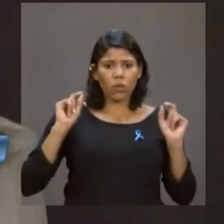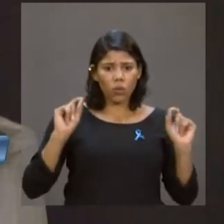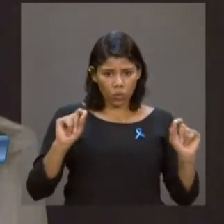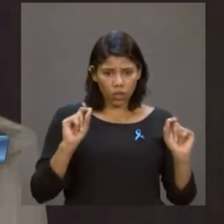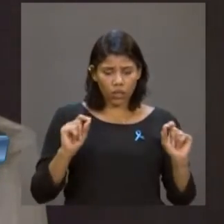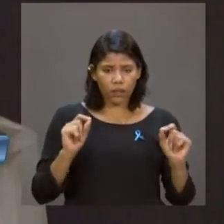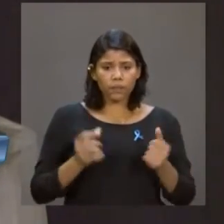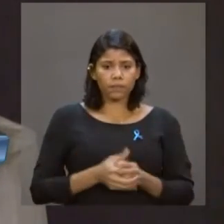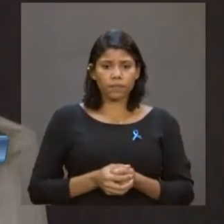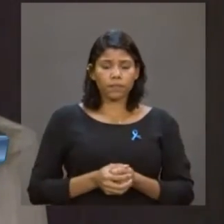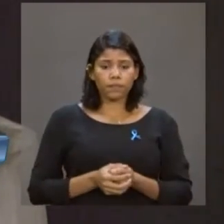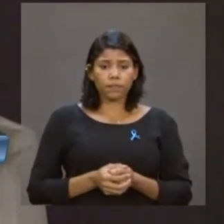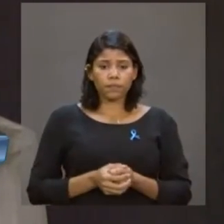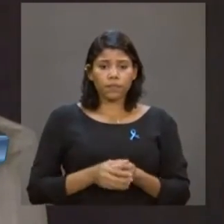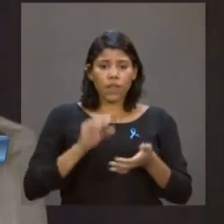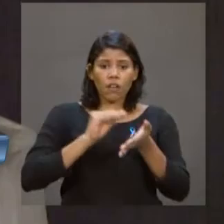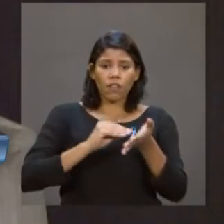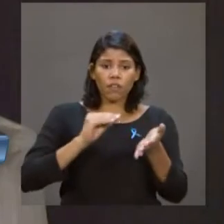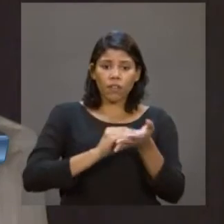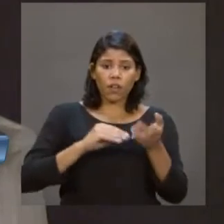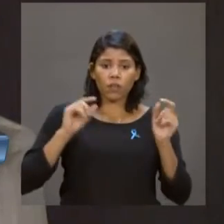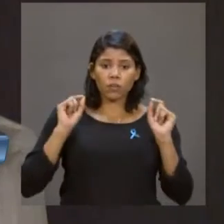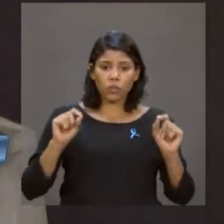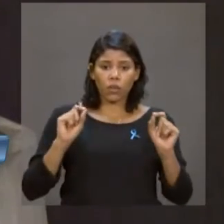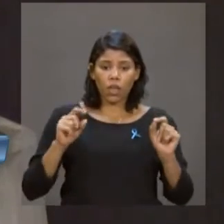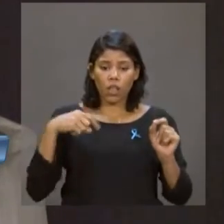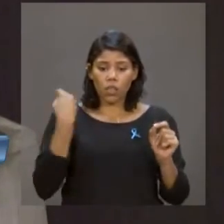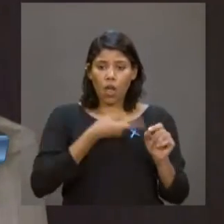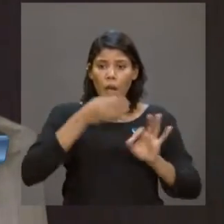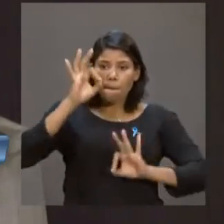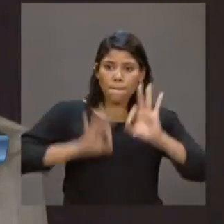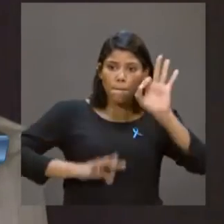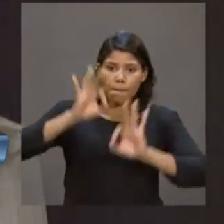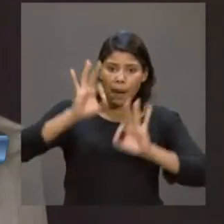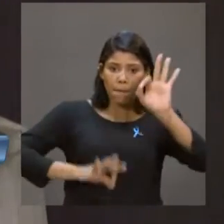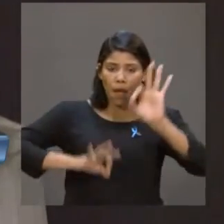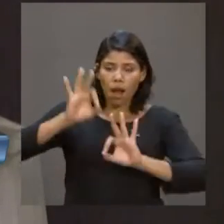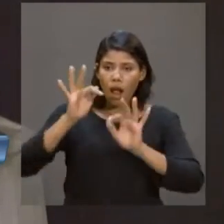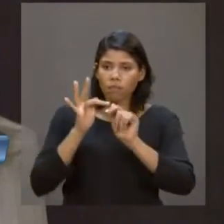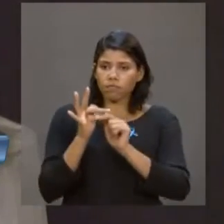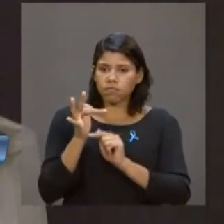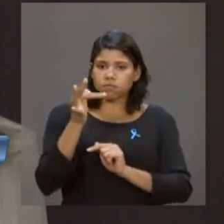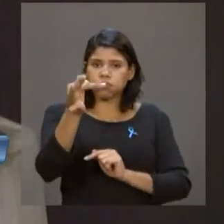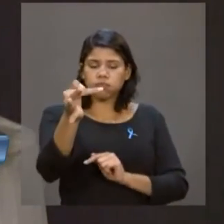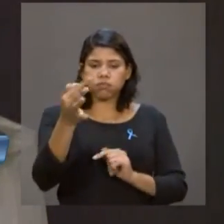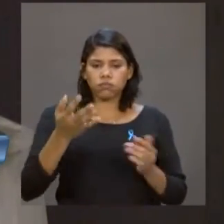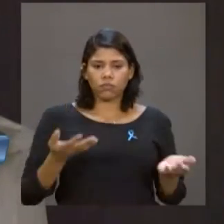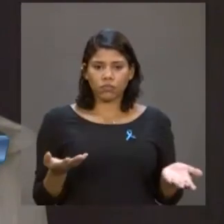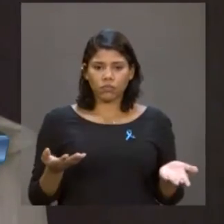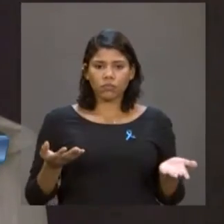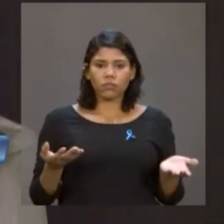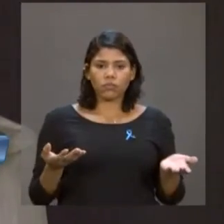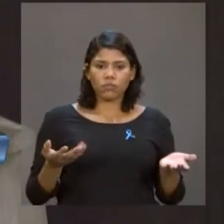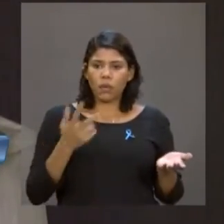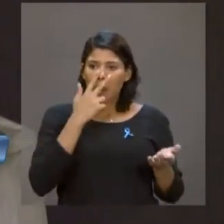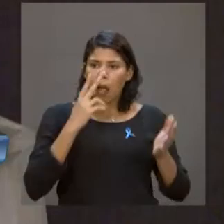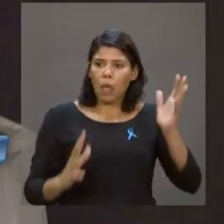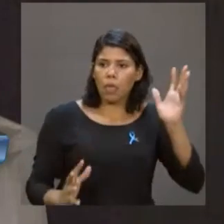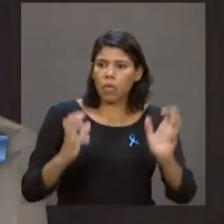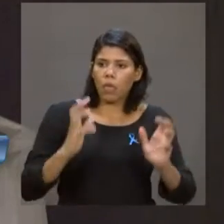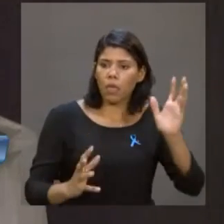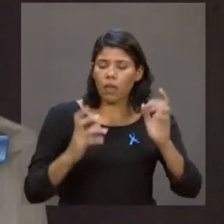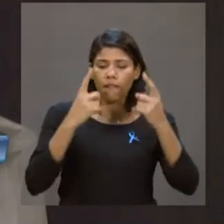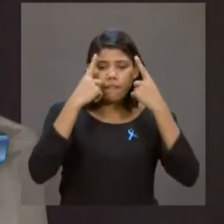debate, nos falta uma visão de médio e de longo prazo que supere, sobretudo, as causas das causas dessa conflitualidade